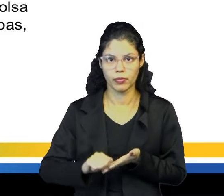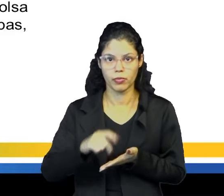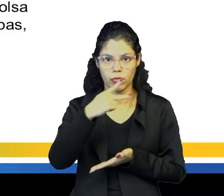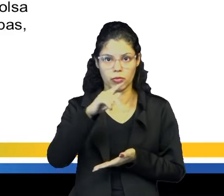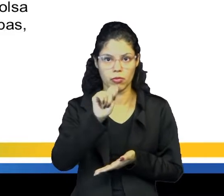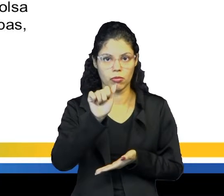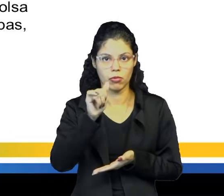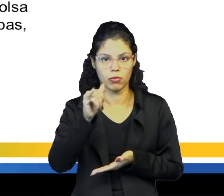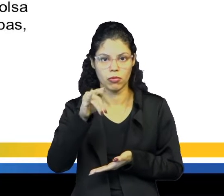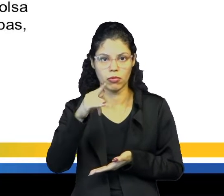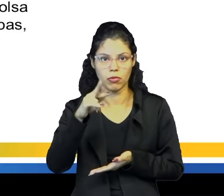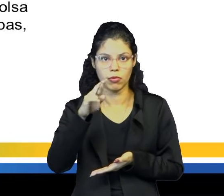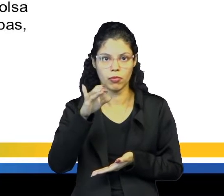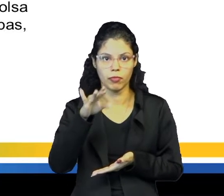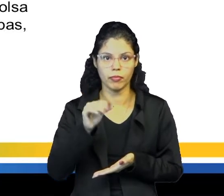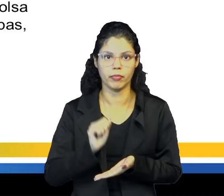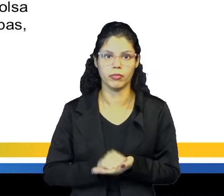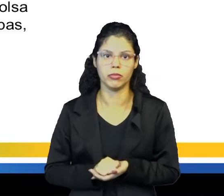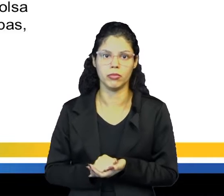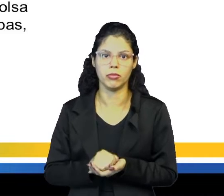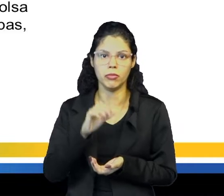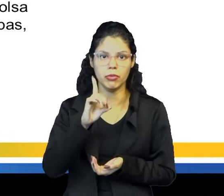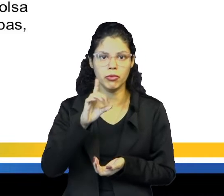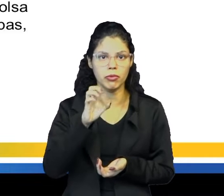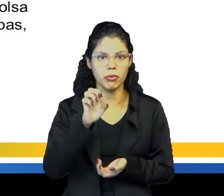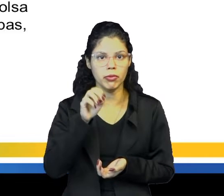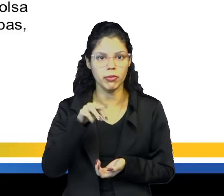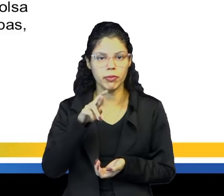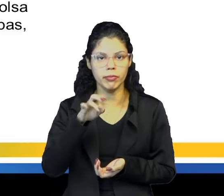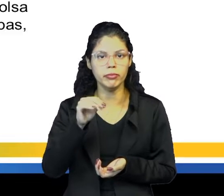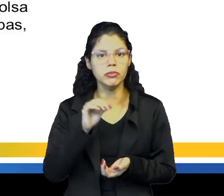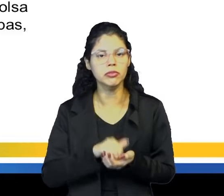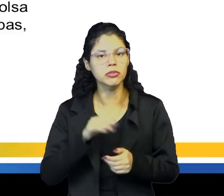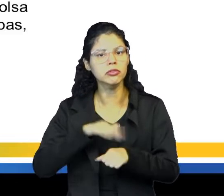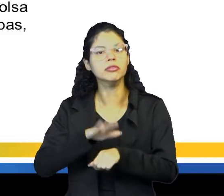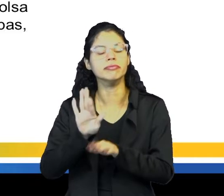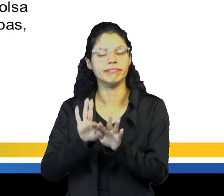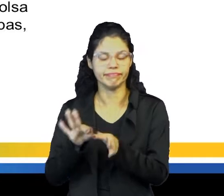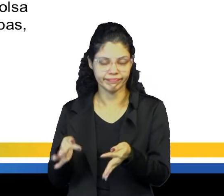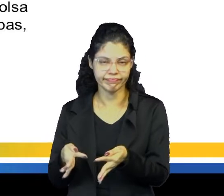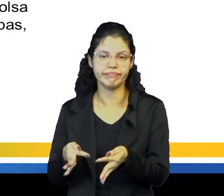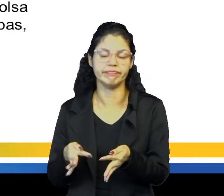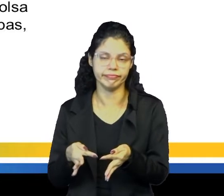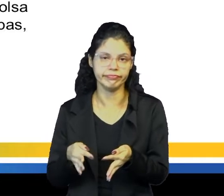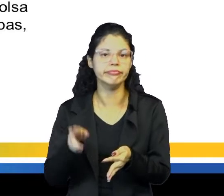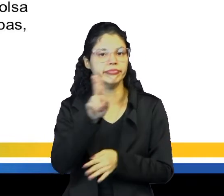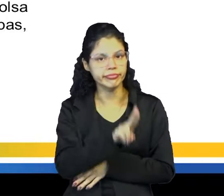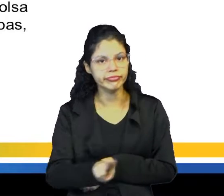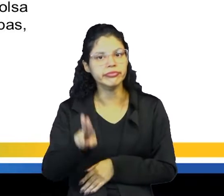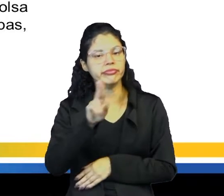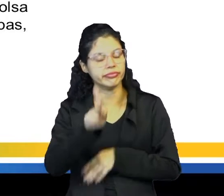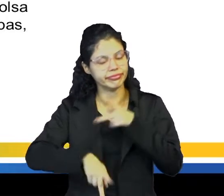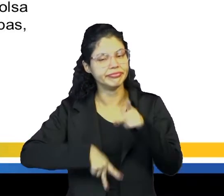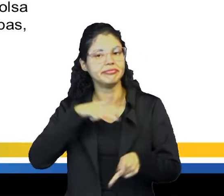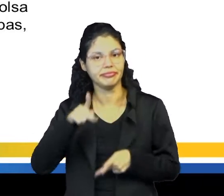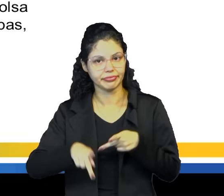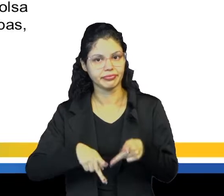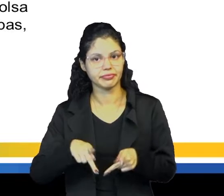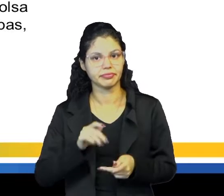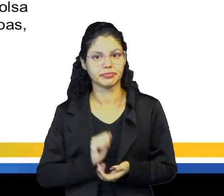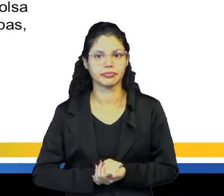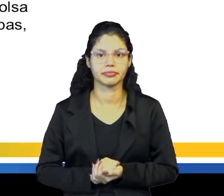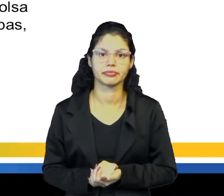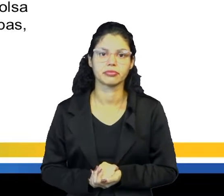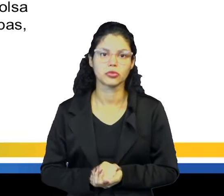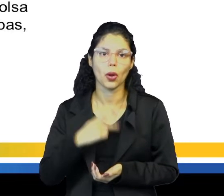nos papiros. A escrita demótica, mais simplificada ainda, era de uso popular.